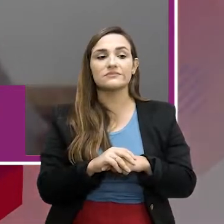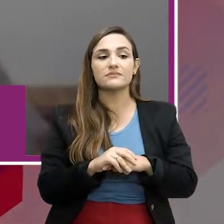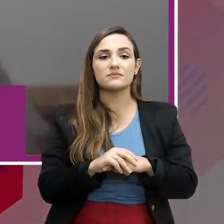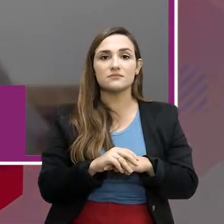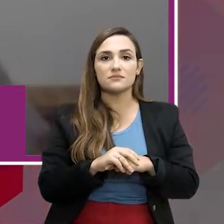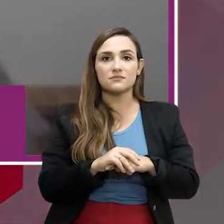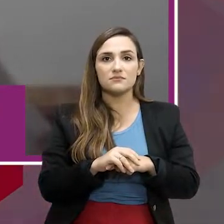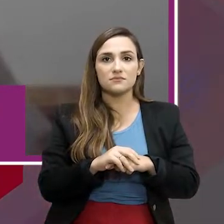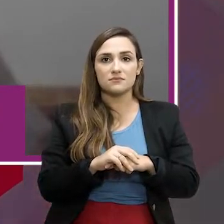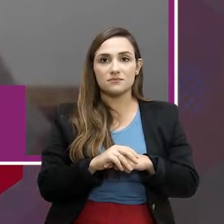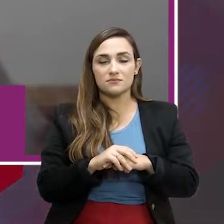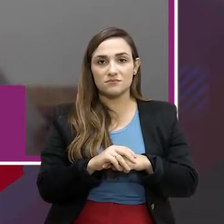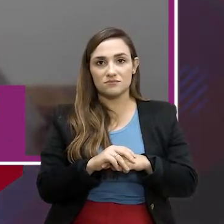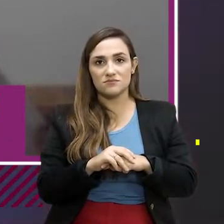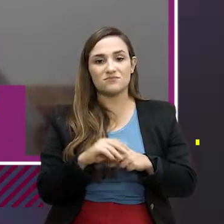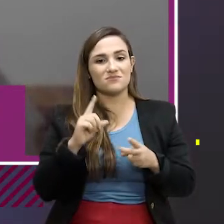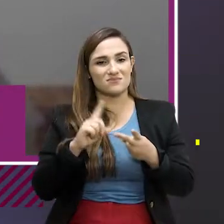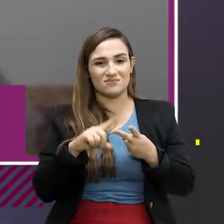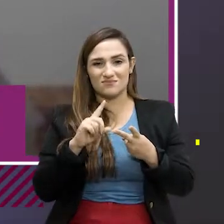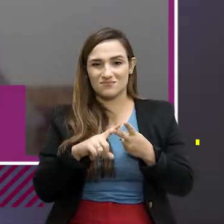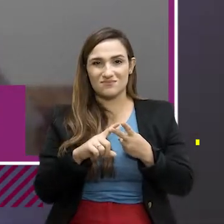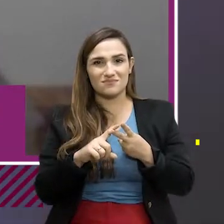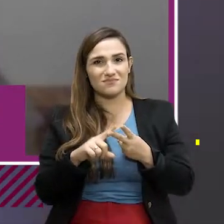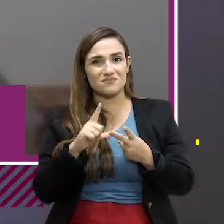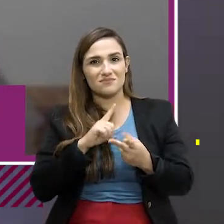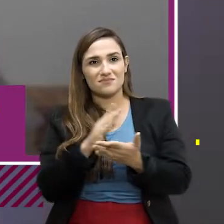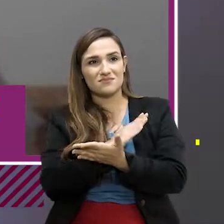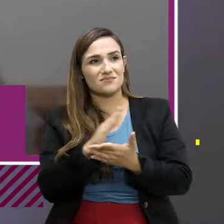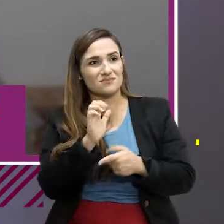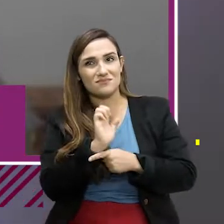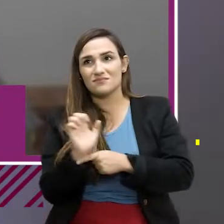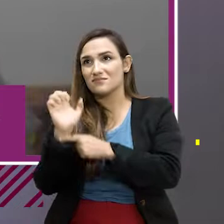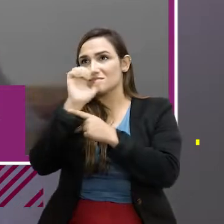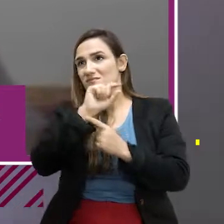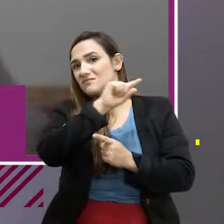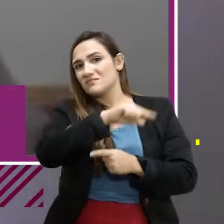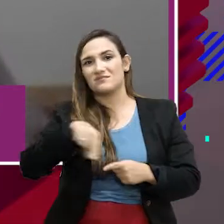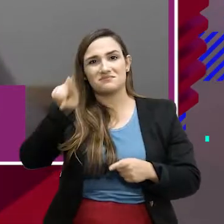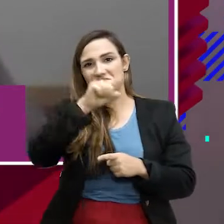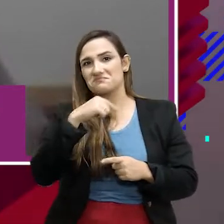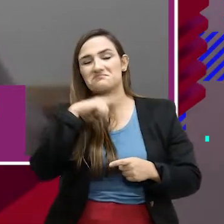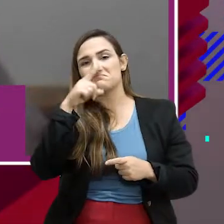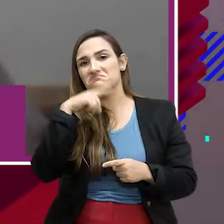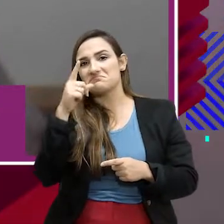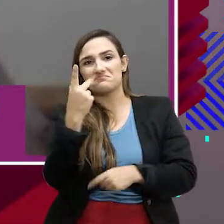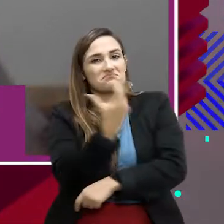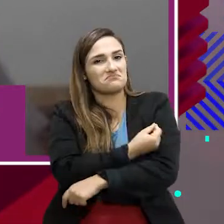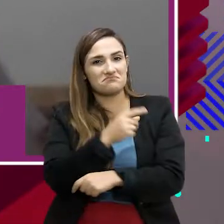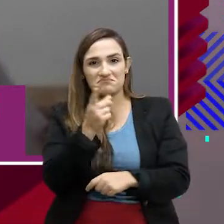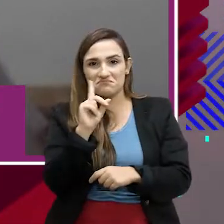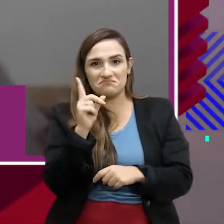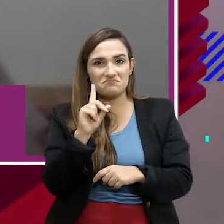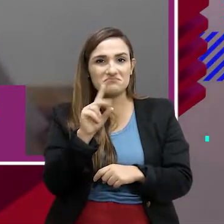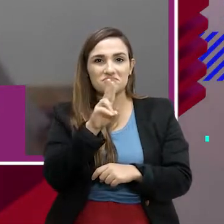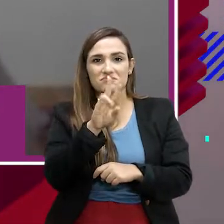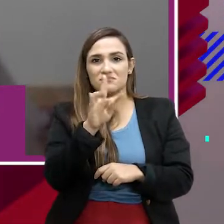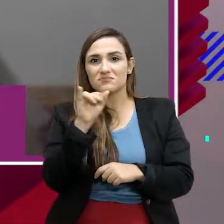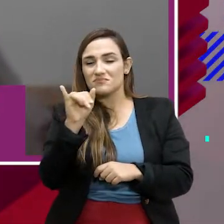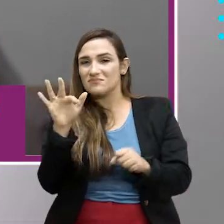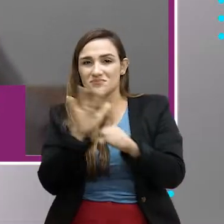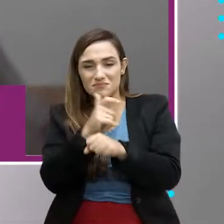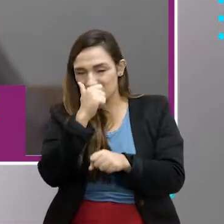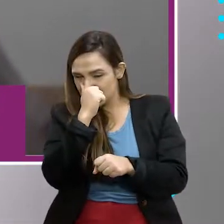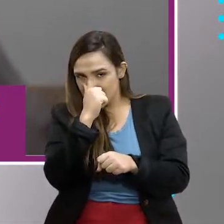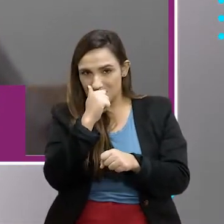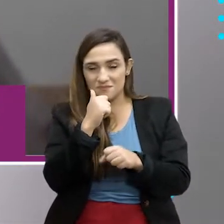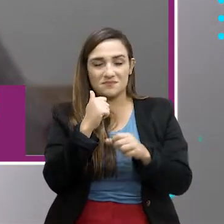bem importante. Eles têm também uma iniquidade em termos de vacinação, tem estados que têm pouquíssima vacinação e as